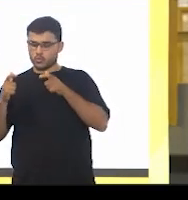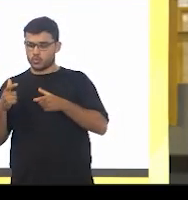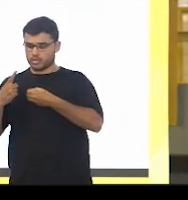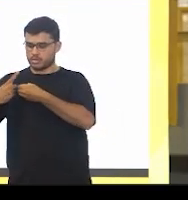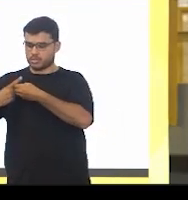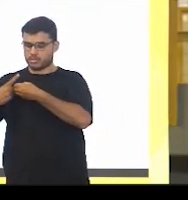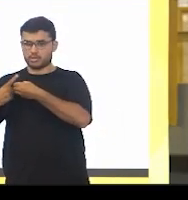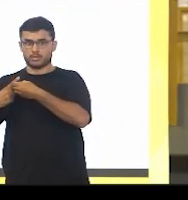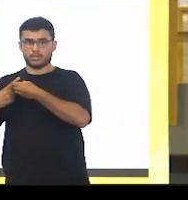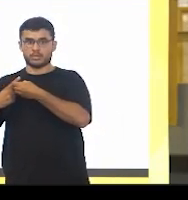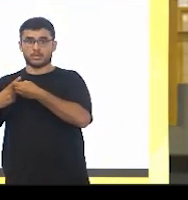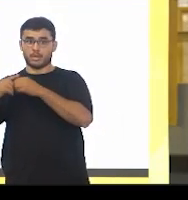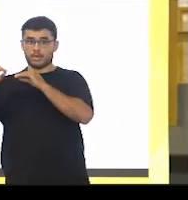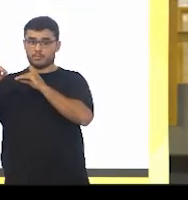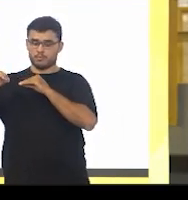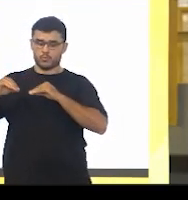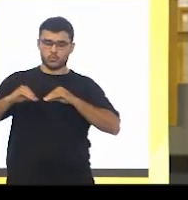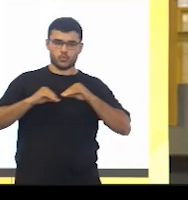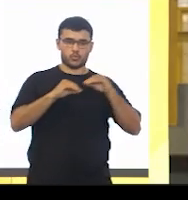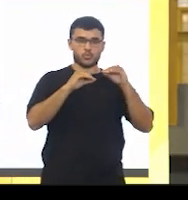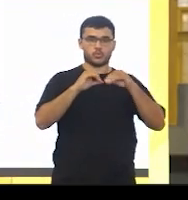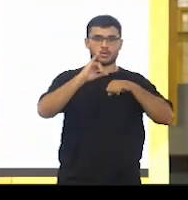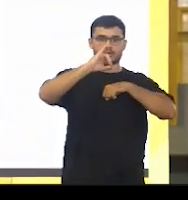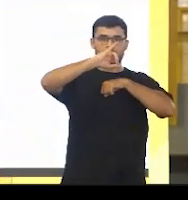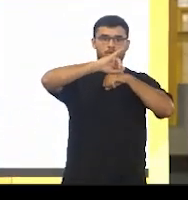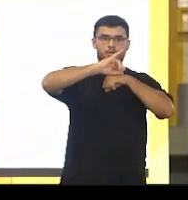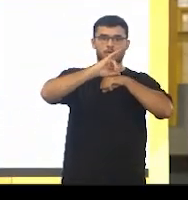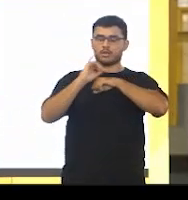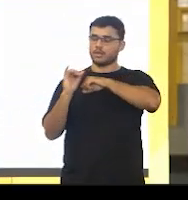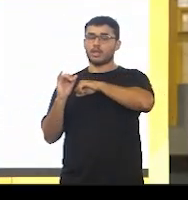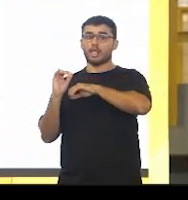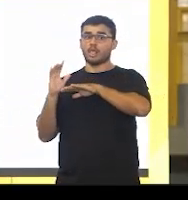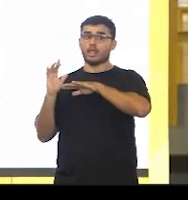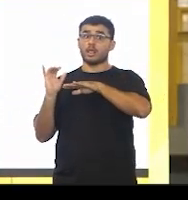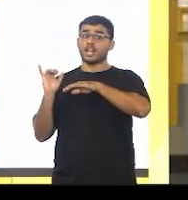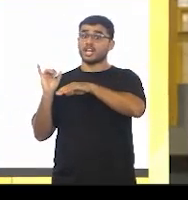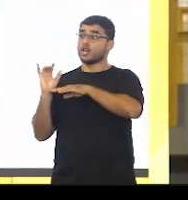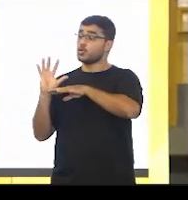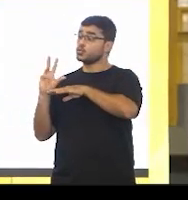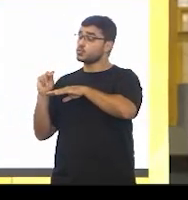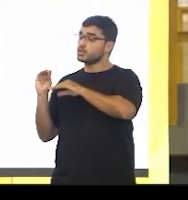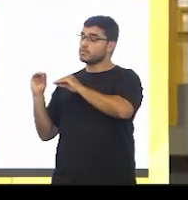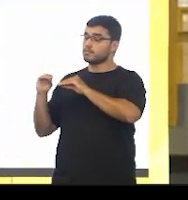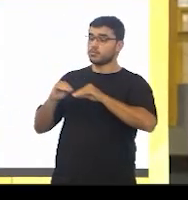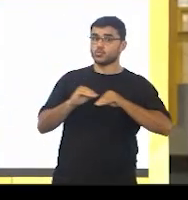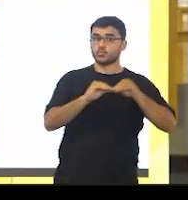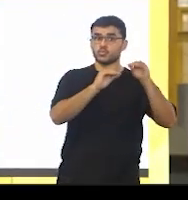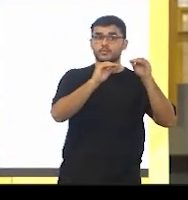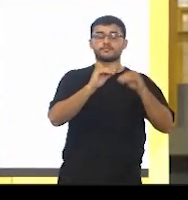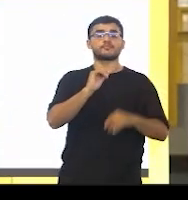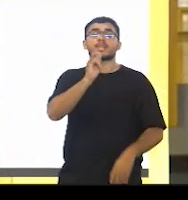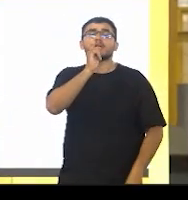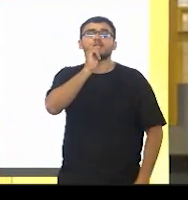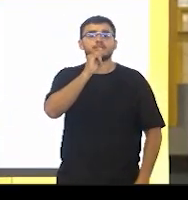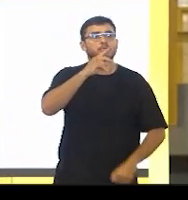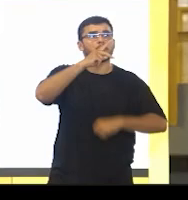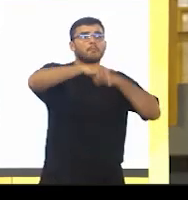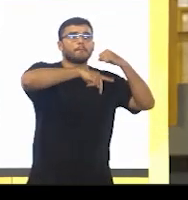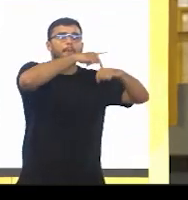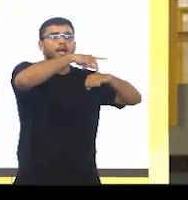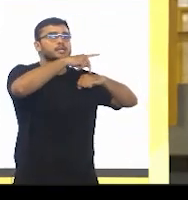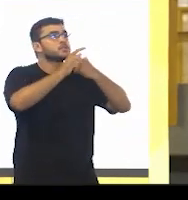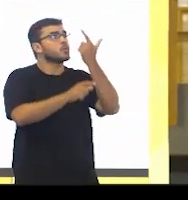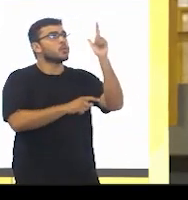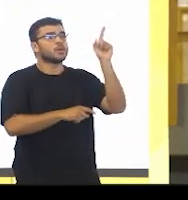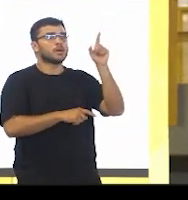receber um imigrante? Qual é a ação que o Estado deve fazer ao receber um refugiado?